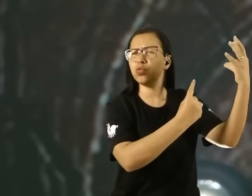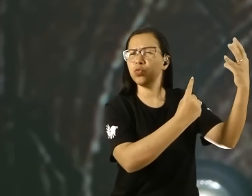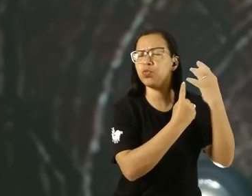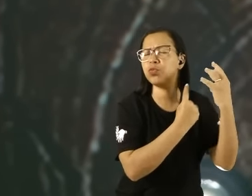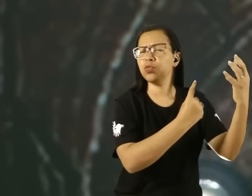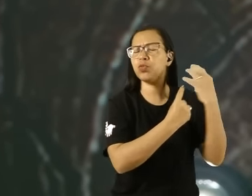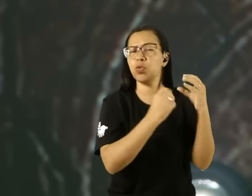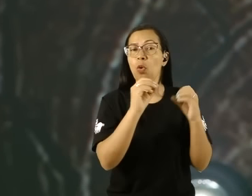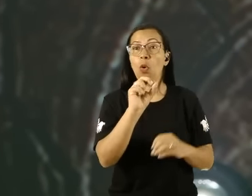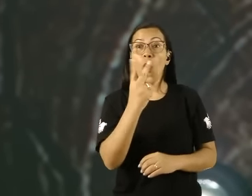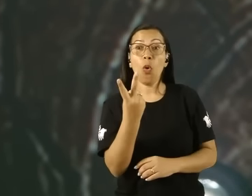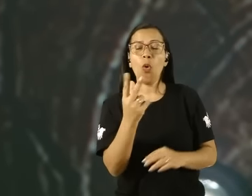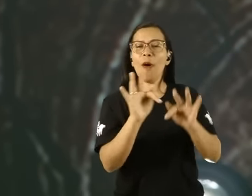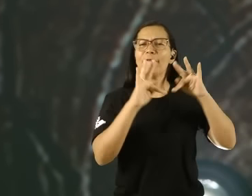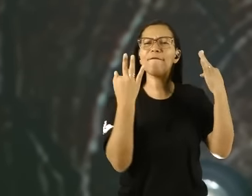que dar sem receber.